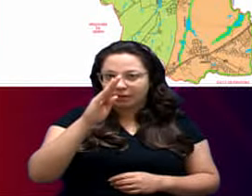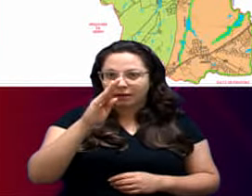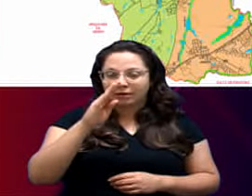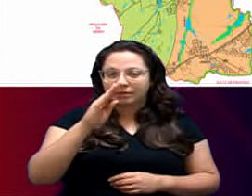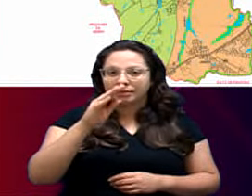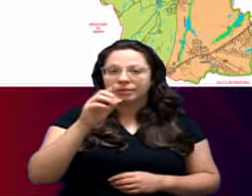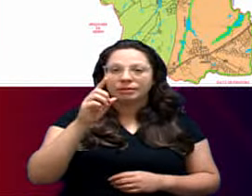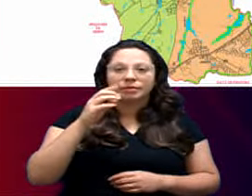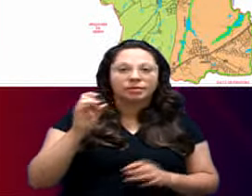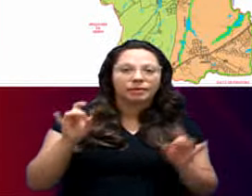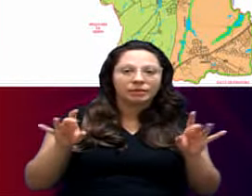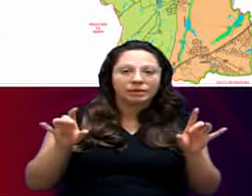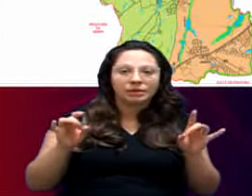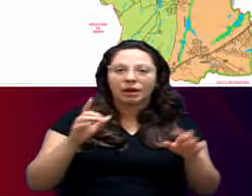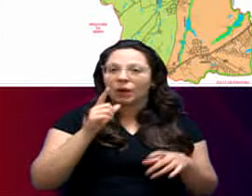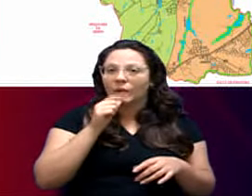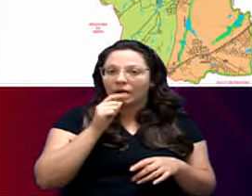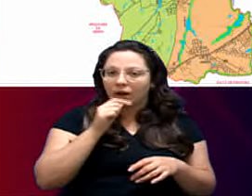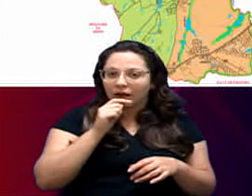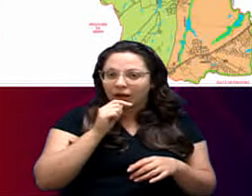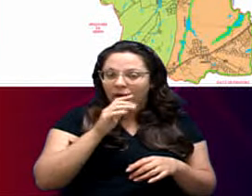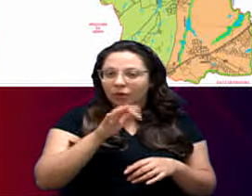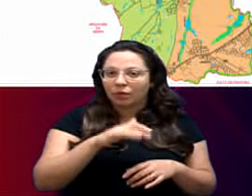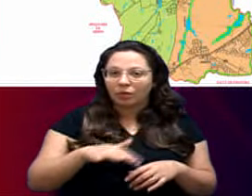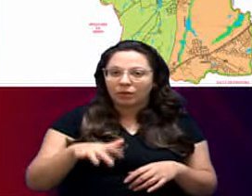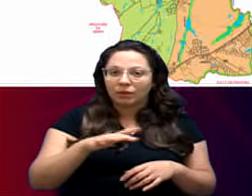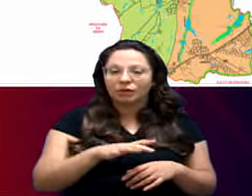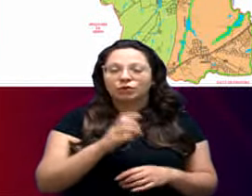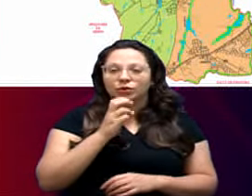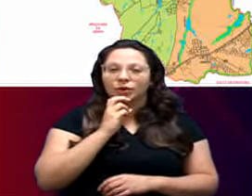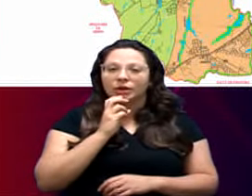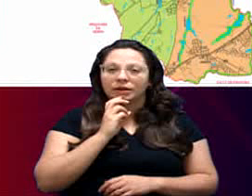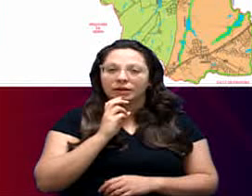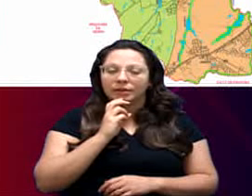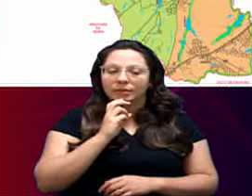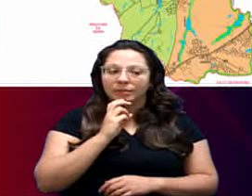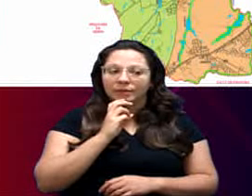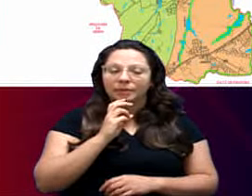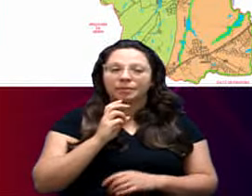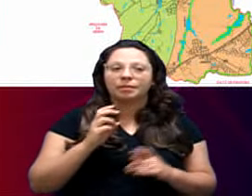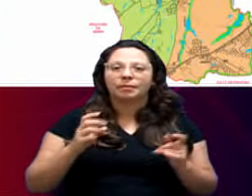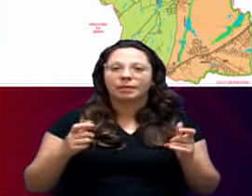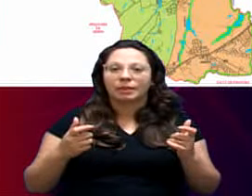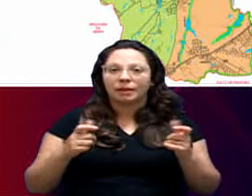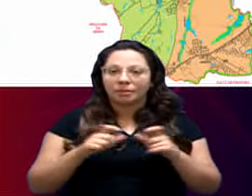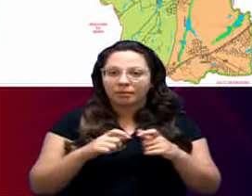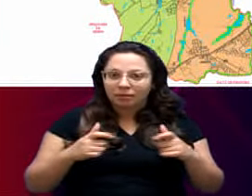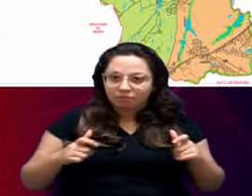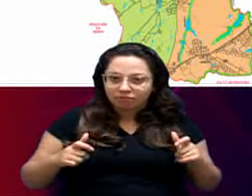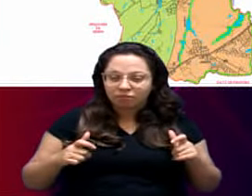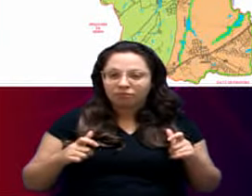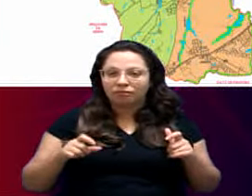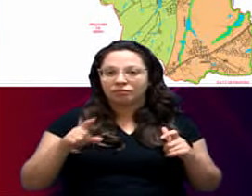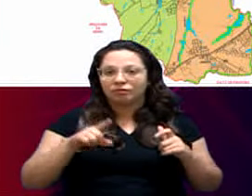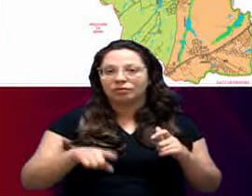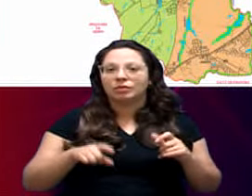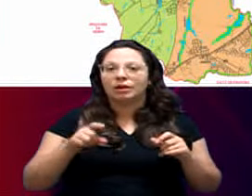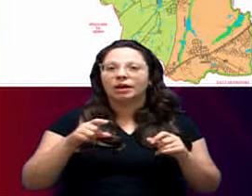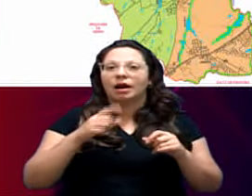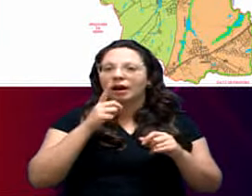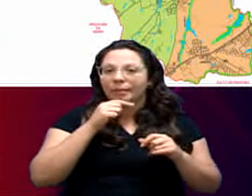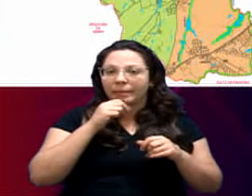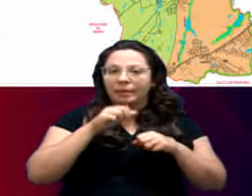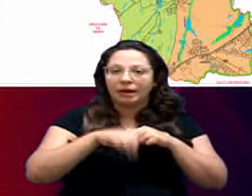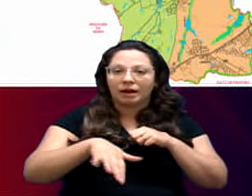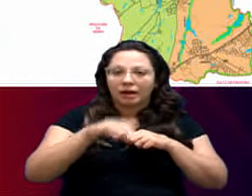especial o Rio Sorocaba a macrozona de Manancial estratégico eh que